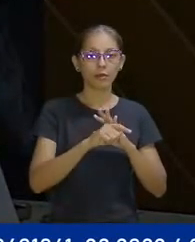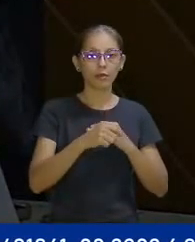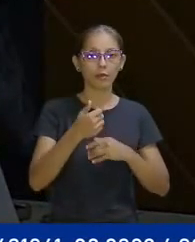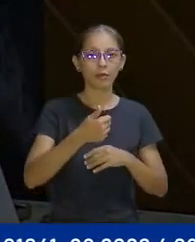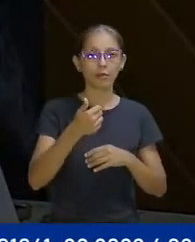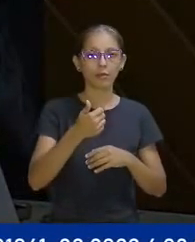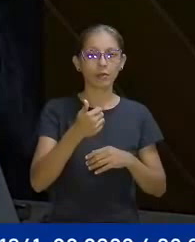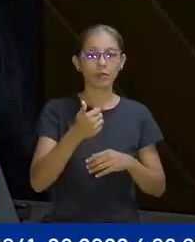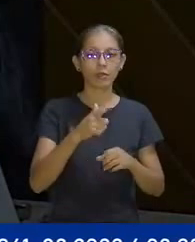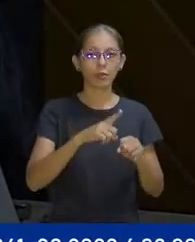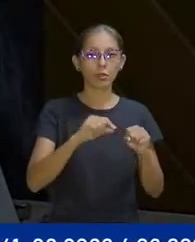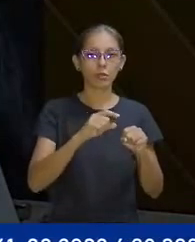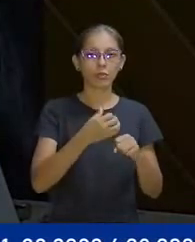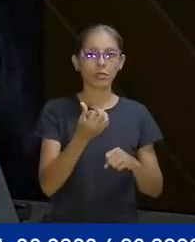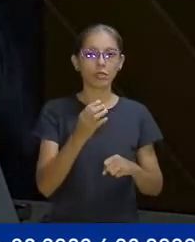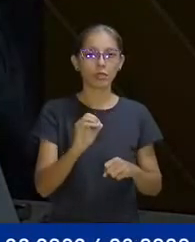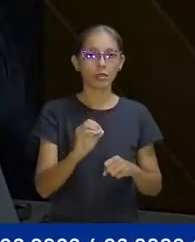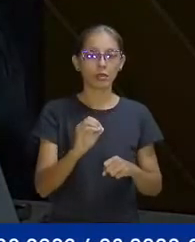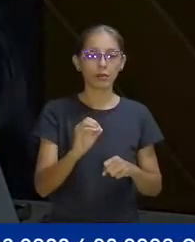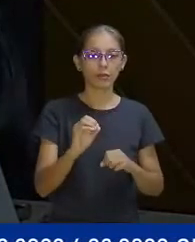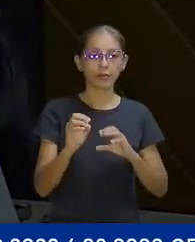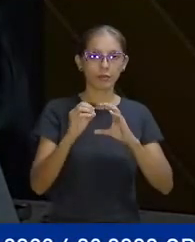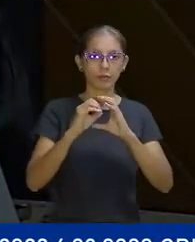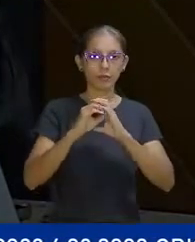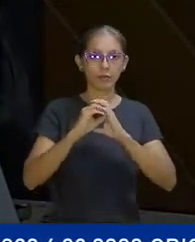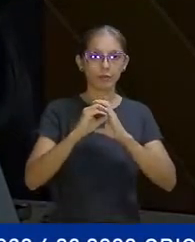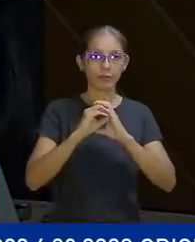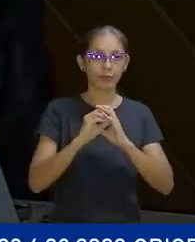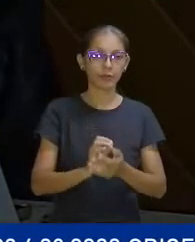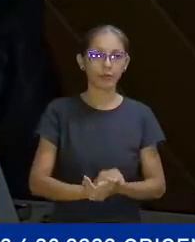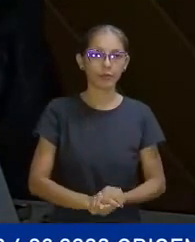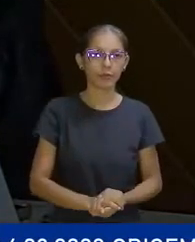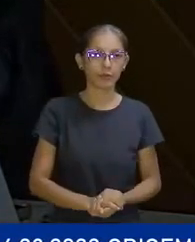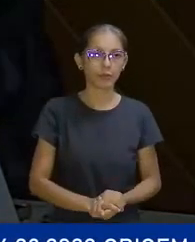da resolução do TSE.